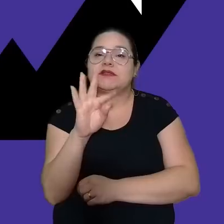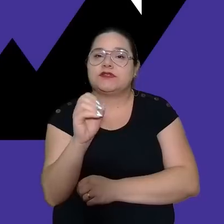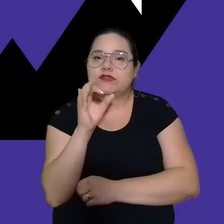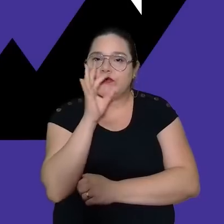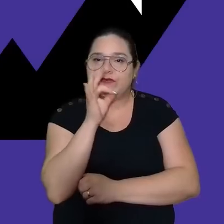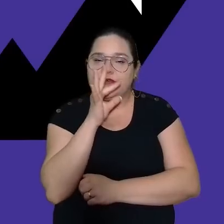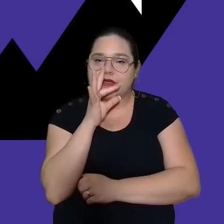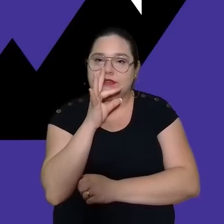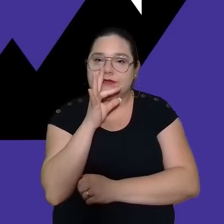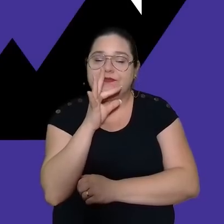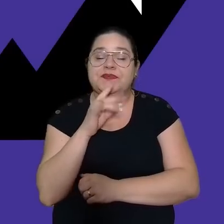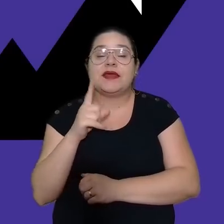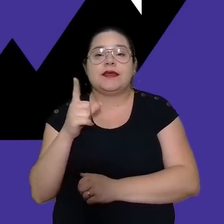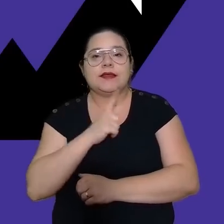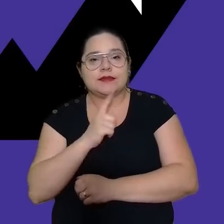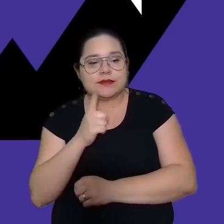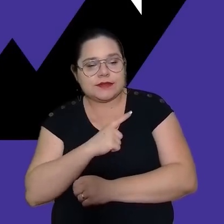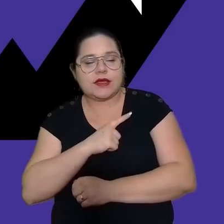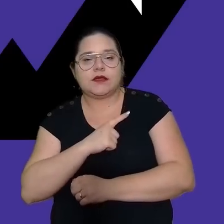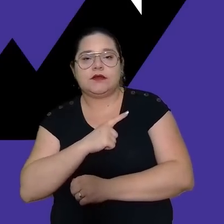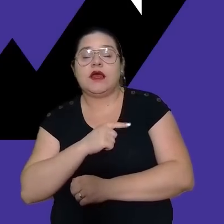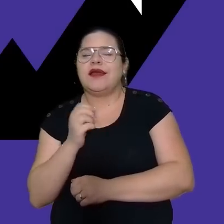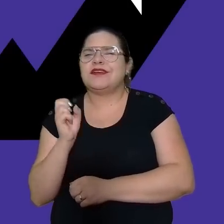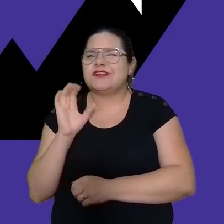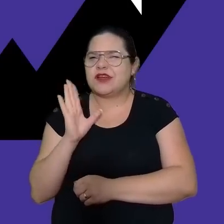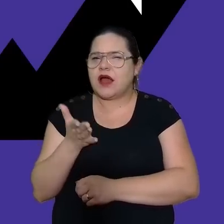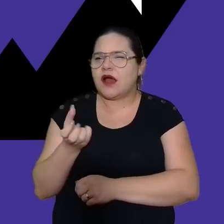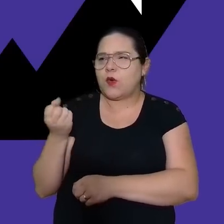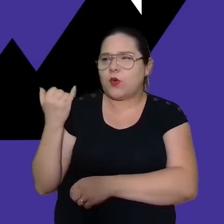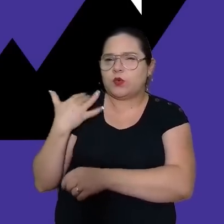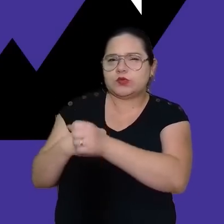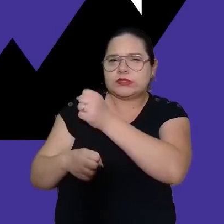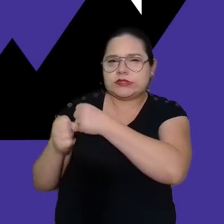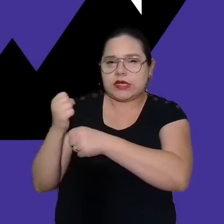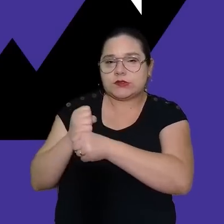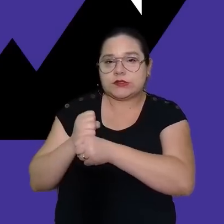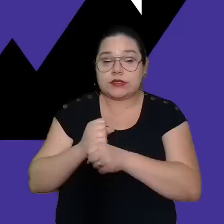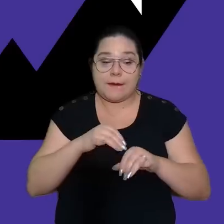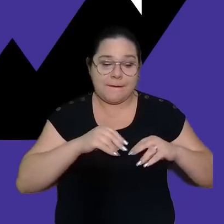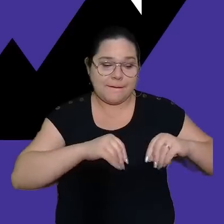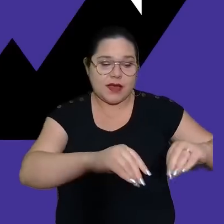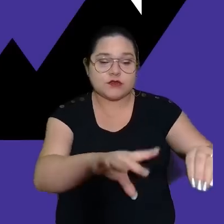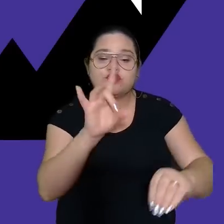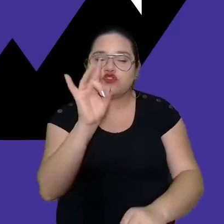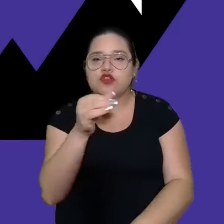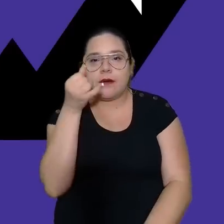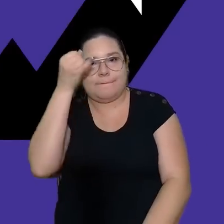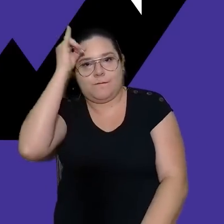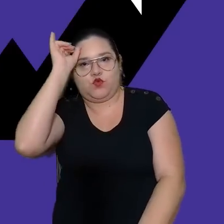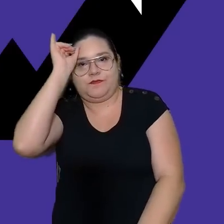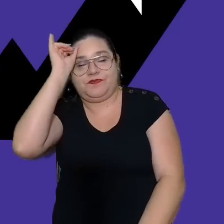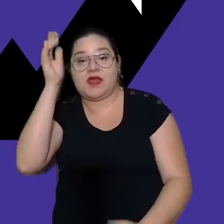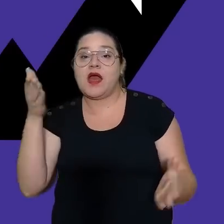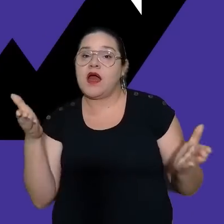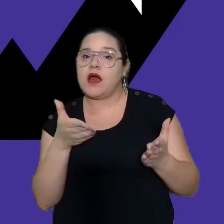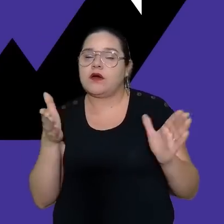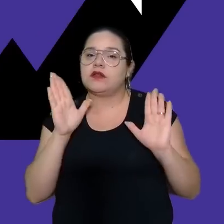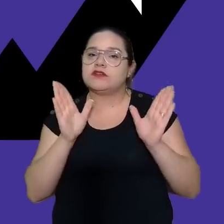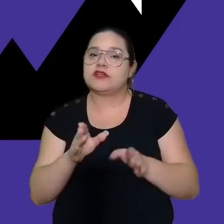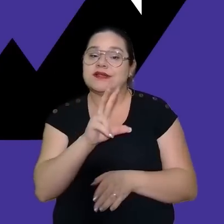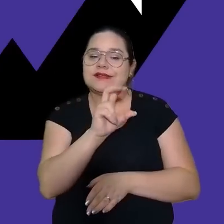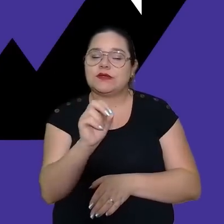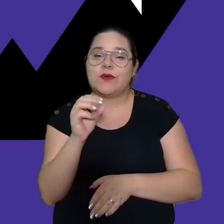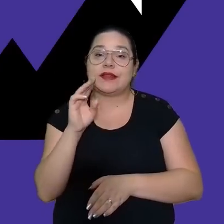de pasto. E até alguns anos atrás, o pasto só servia para gado, né? E hoje nós temos pelo menos 50 milhões de